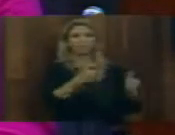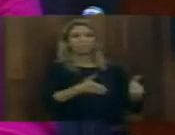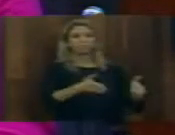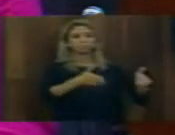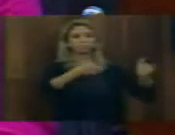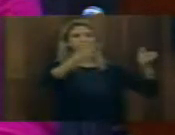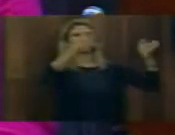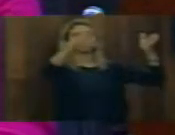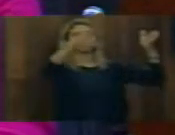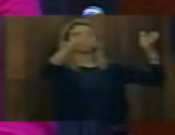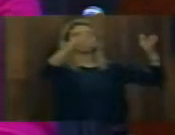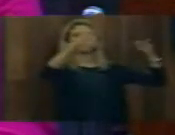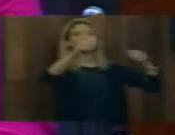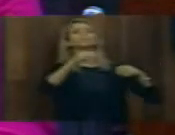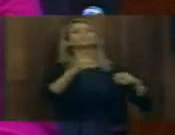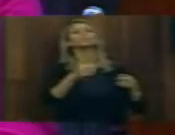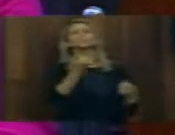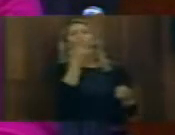Indicação